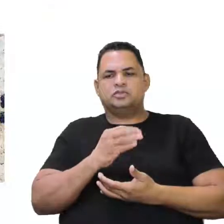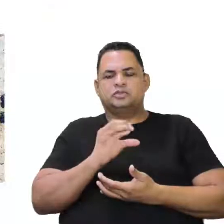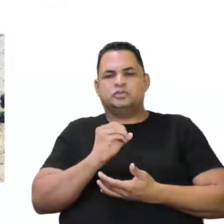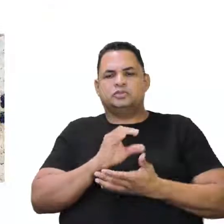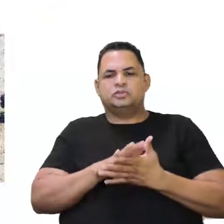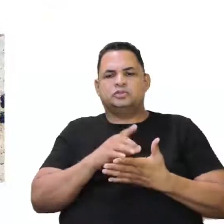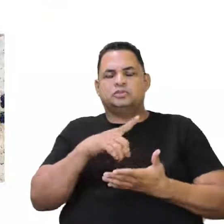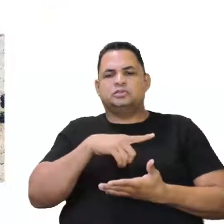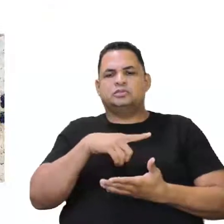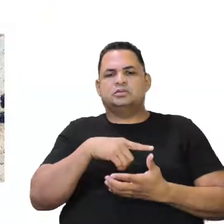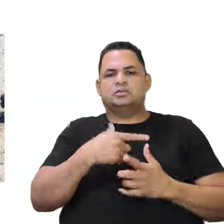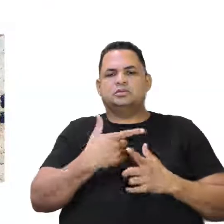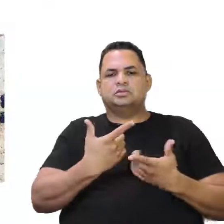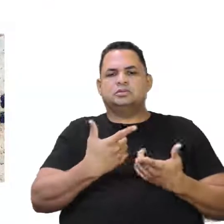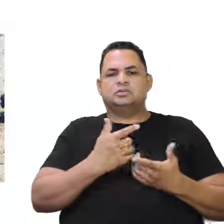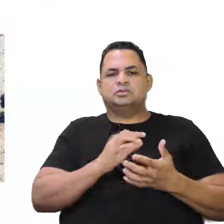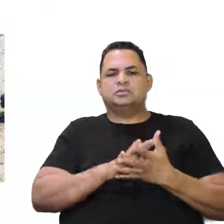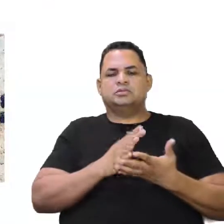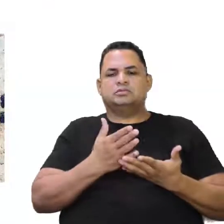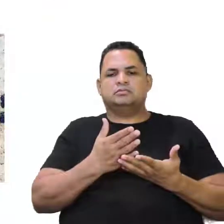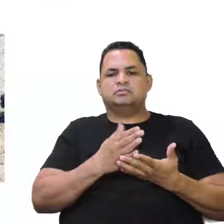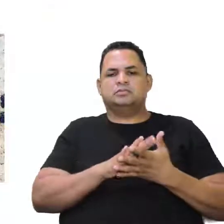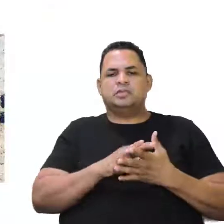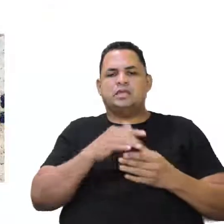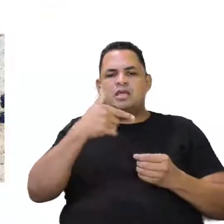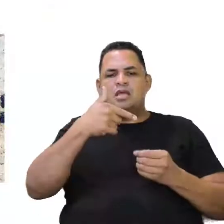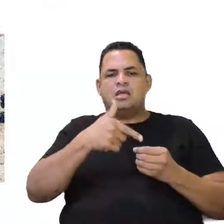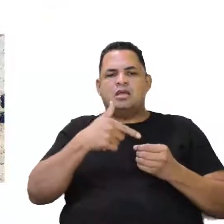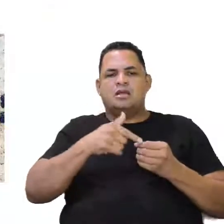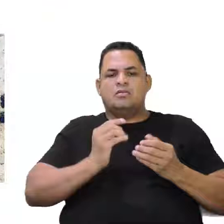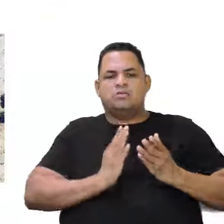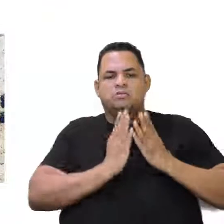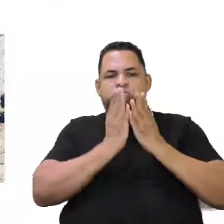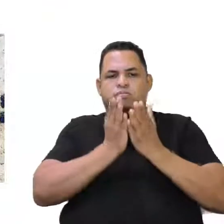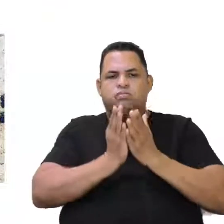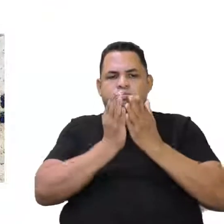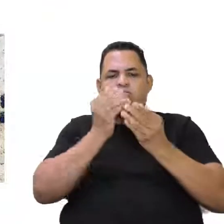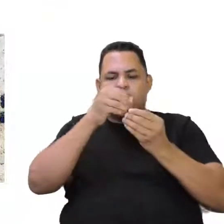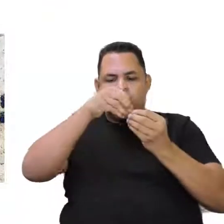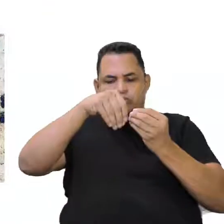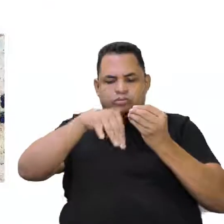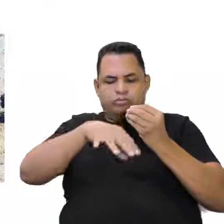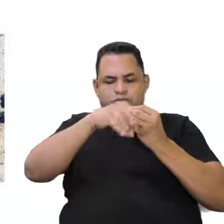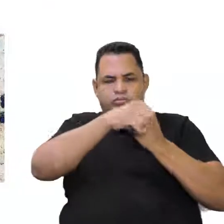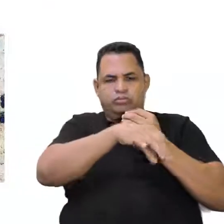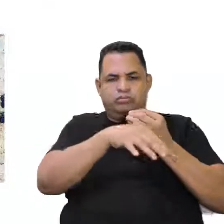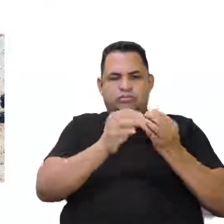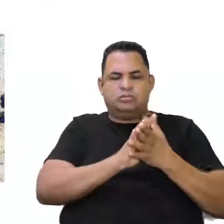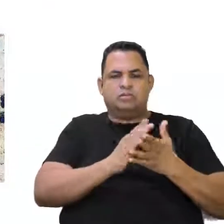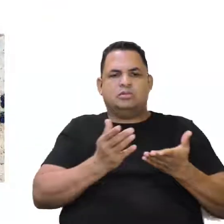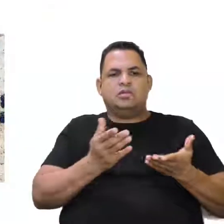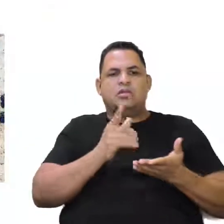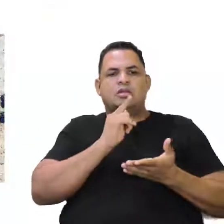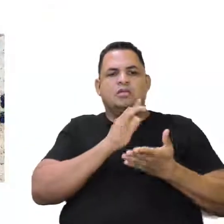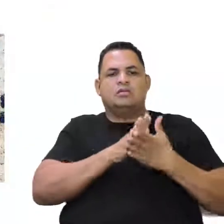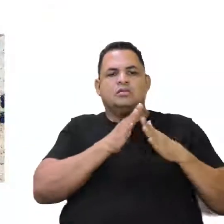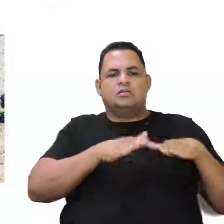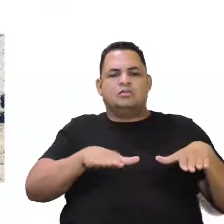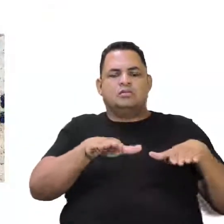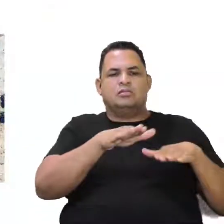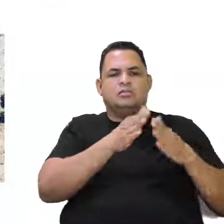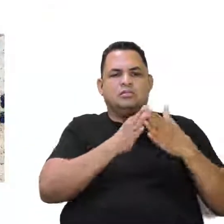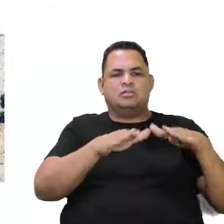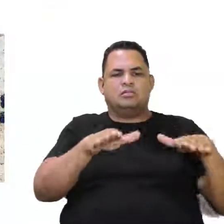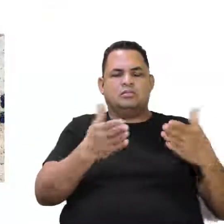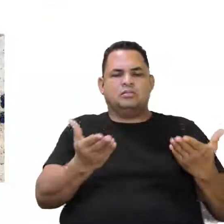prejudicado aí por infelizmente, esses vazamentos aí, que vão impedir que esses organismos das camadas